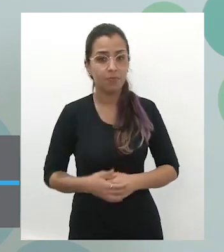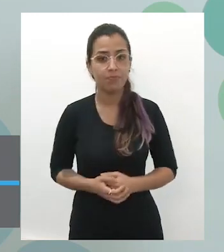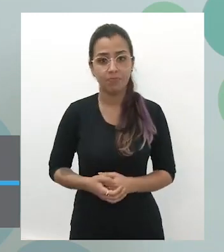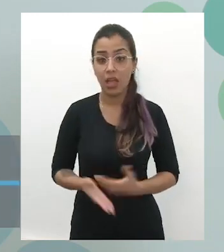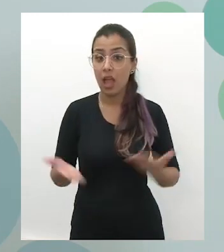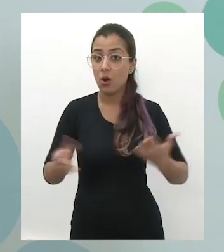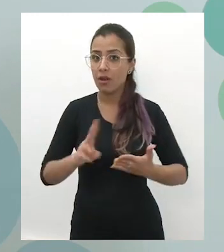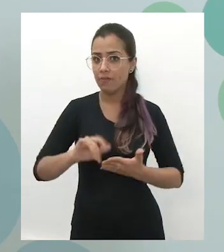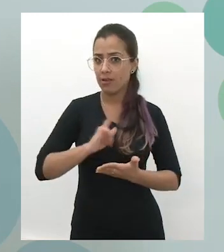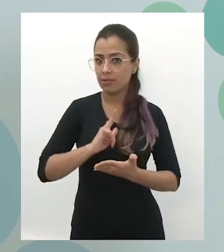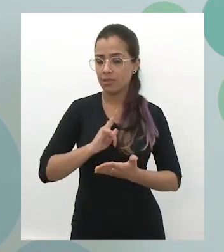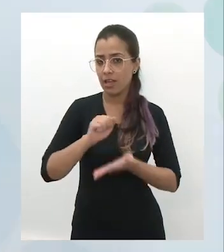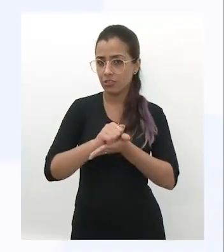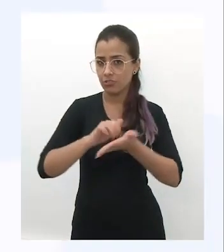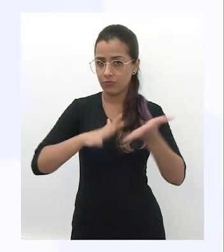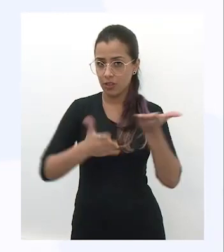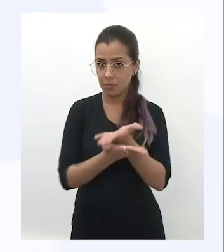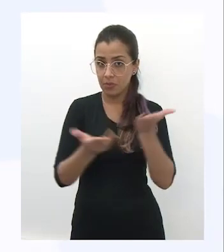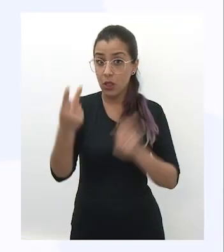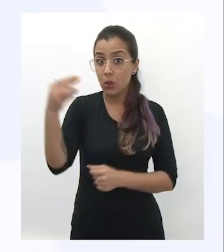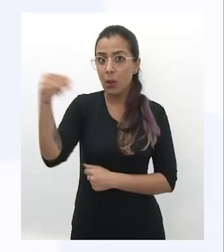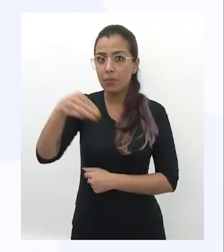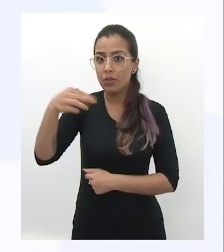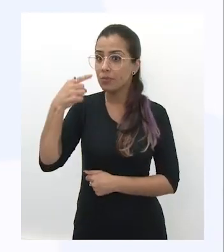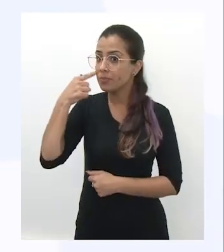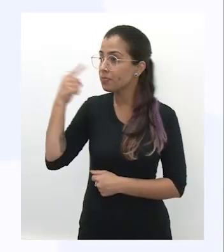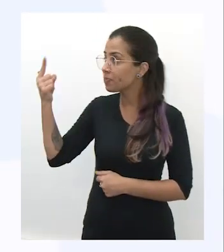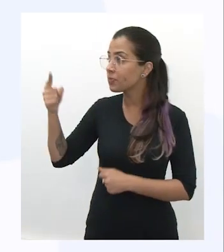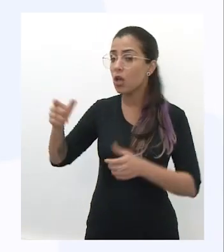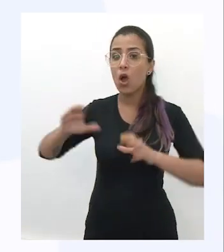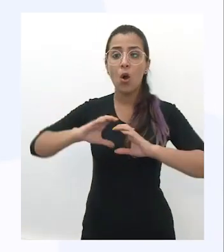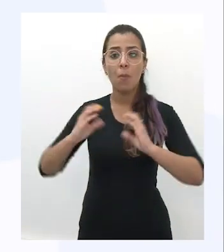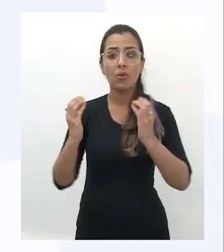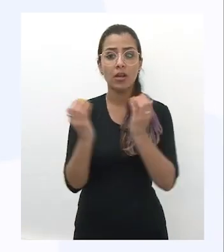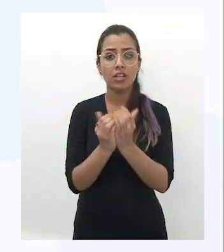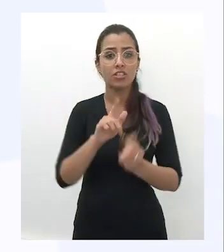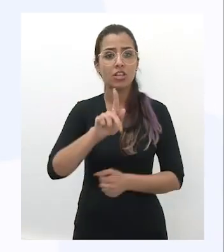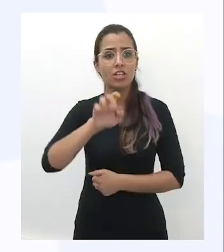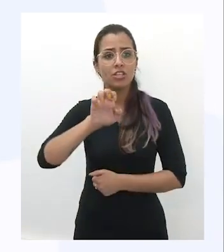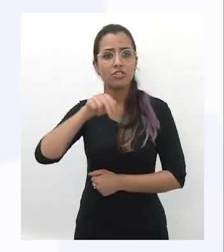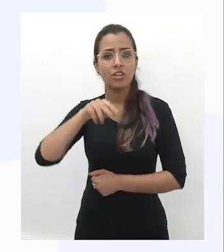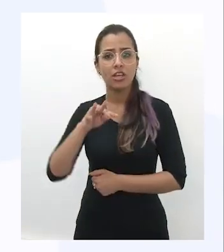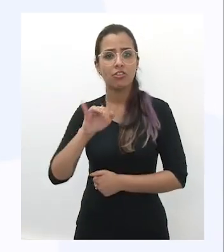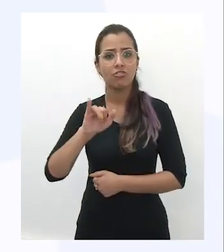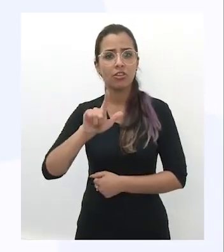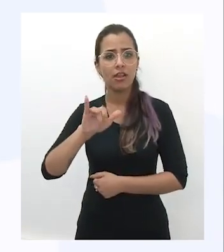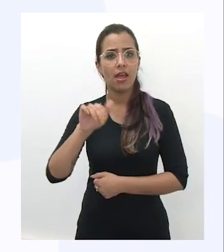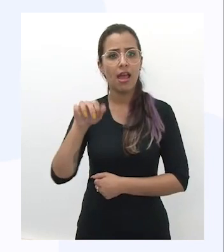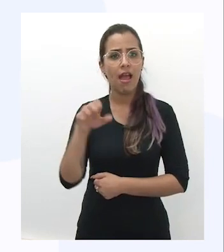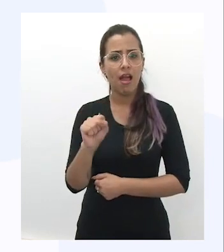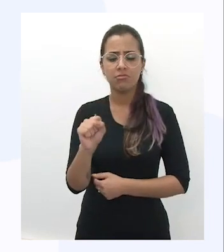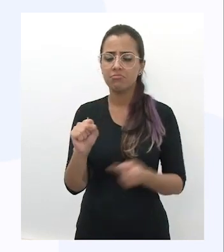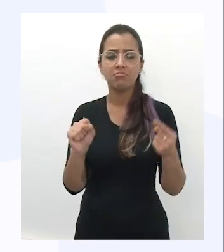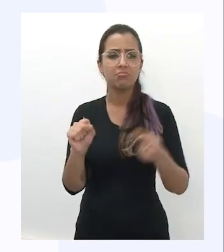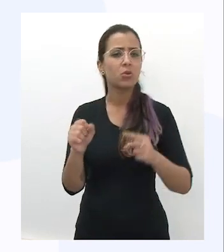2 minutinhos, olha aí na tela. O que são comunidades gentílicas? Eu estou fazendo essa pergunta porque eu já fiz essa